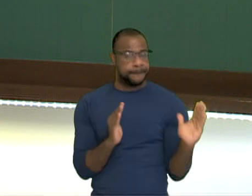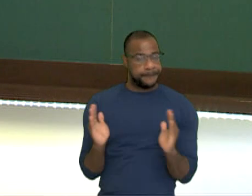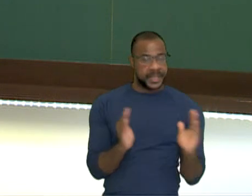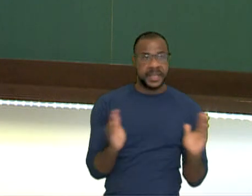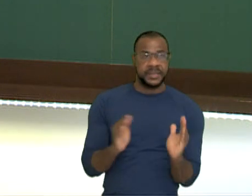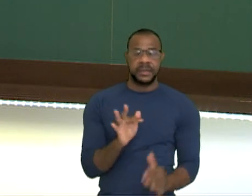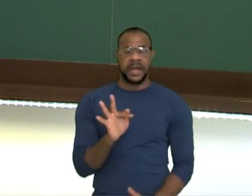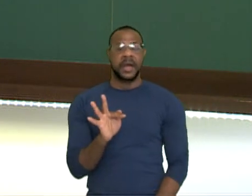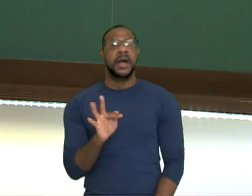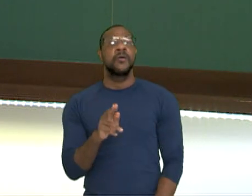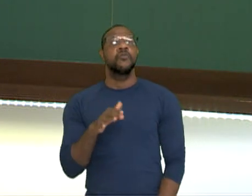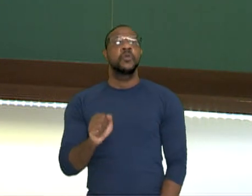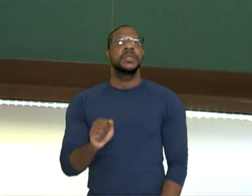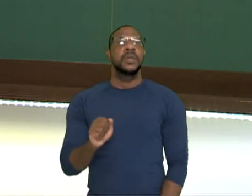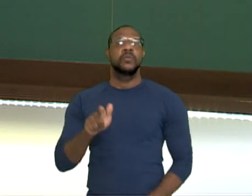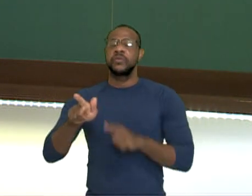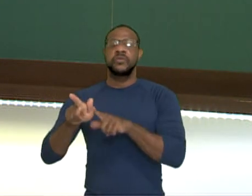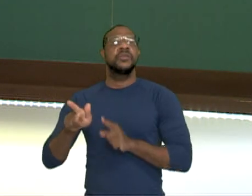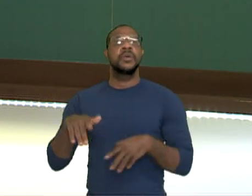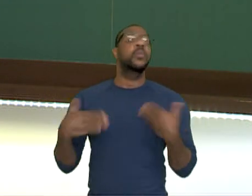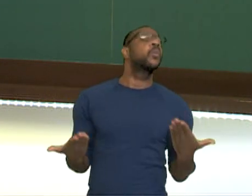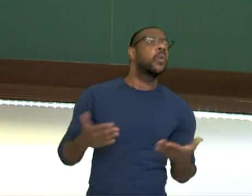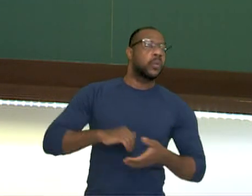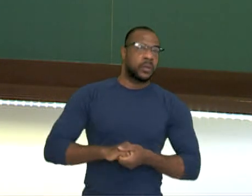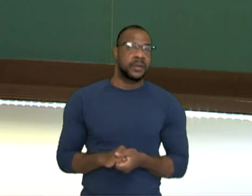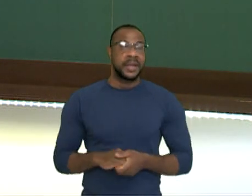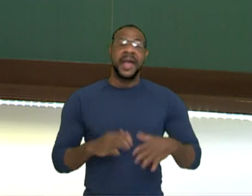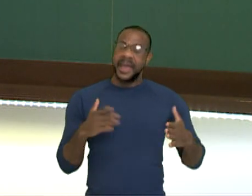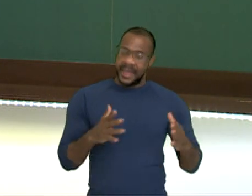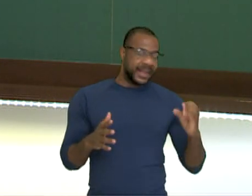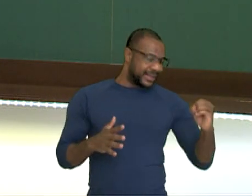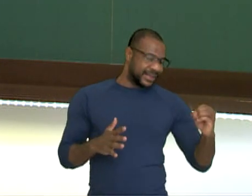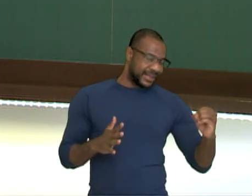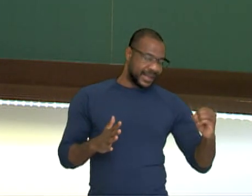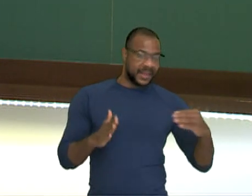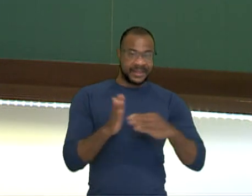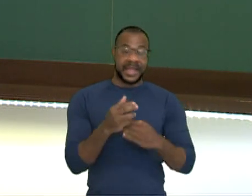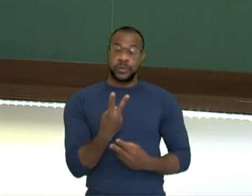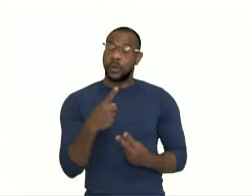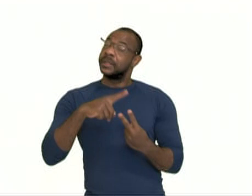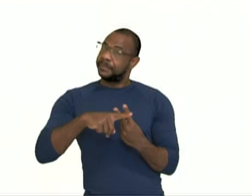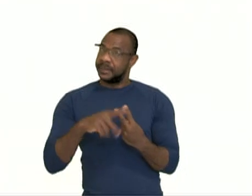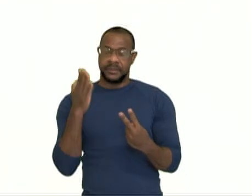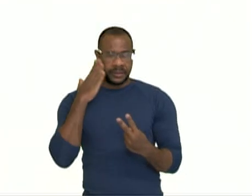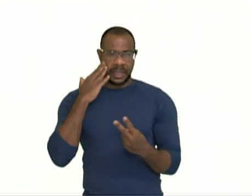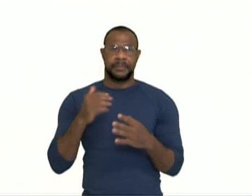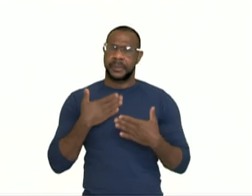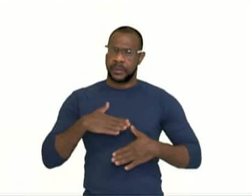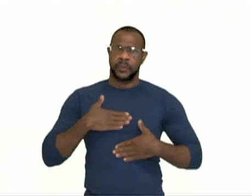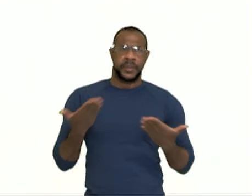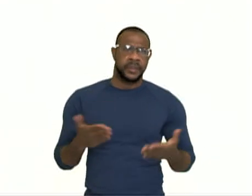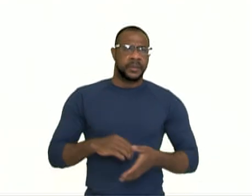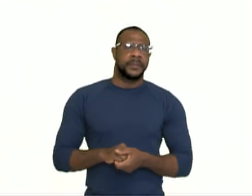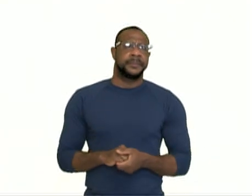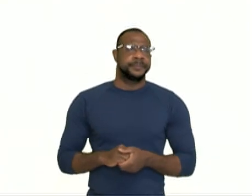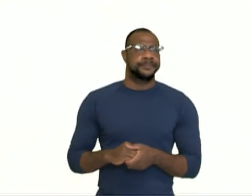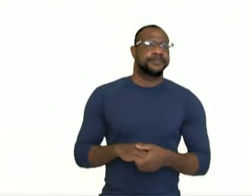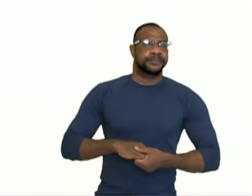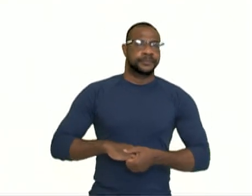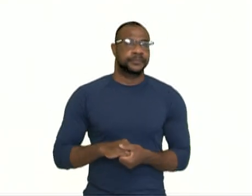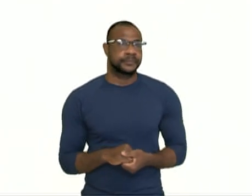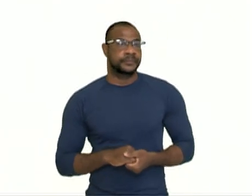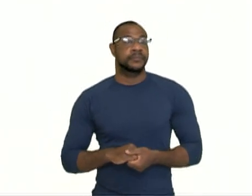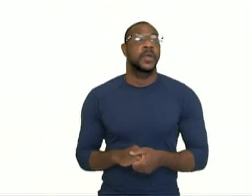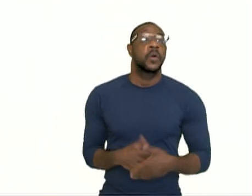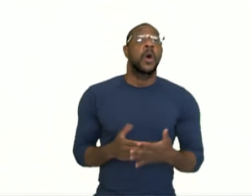da função. Então a gente sabe, né, que o período ele vai de 0 a 2π, ok? Então tranquilo aí, período. Qual